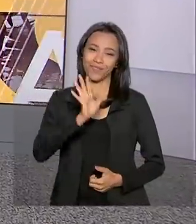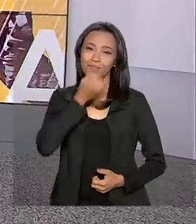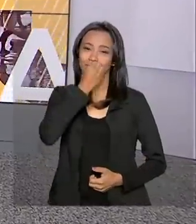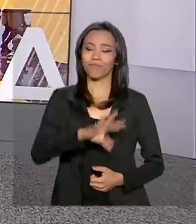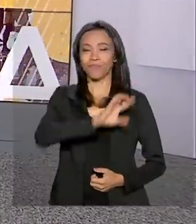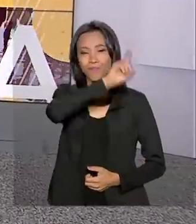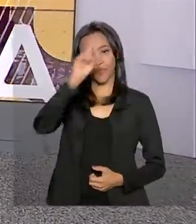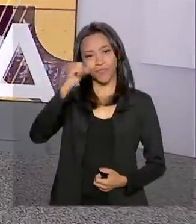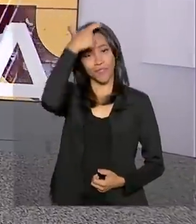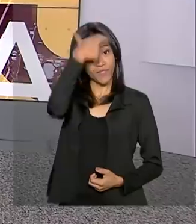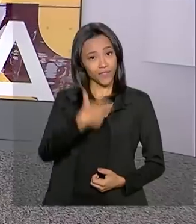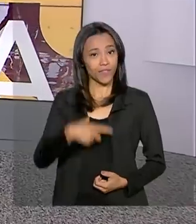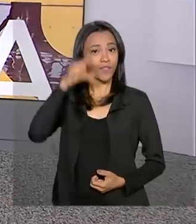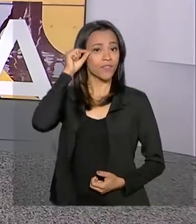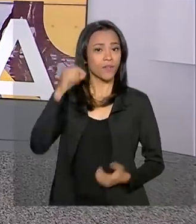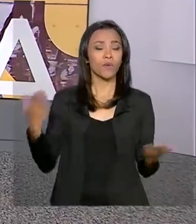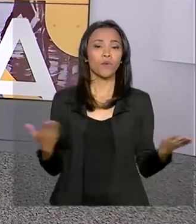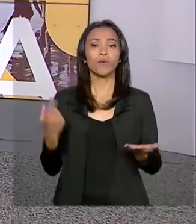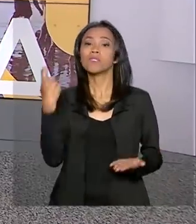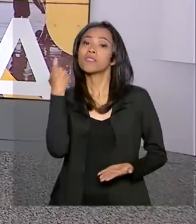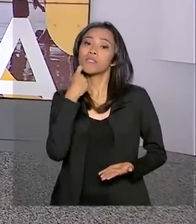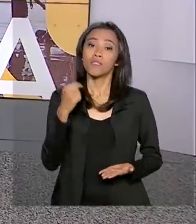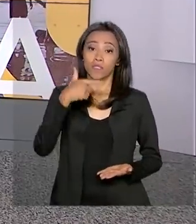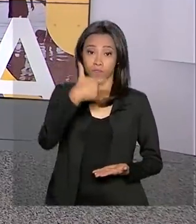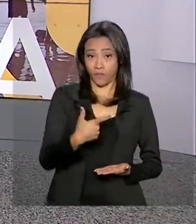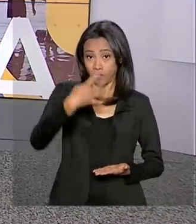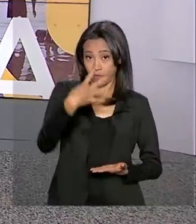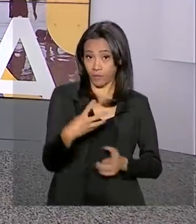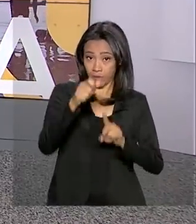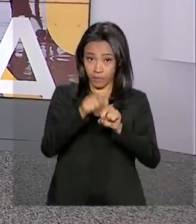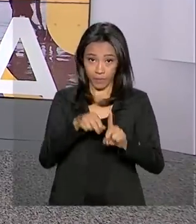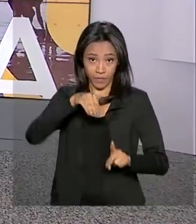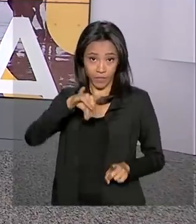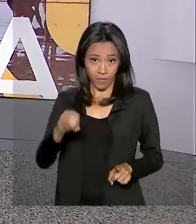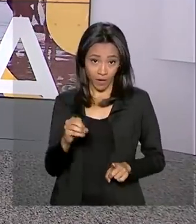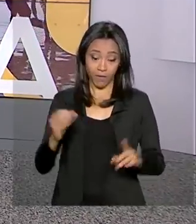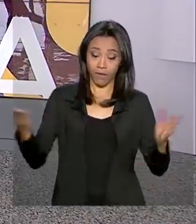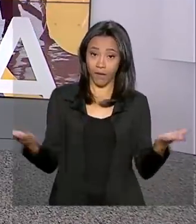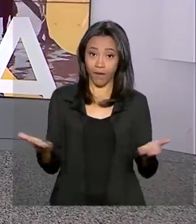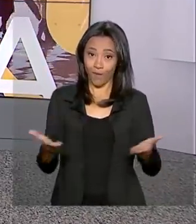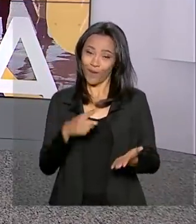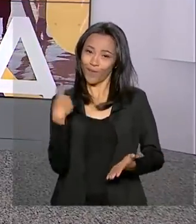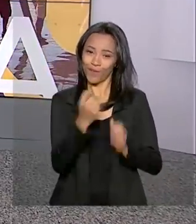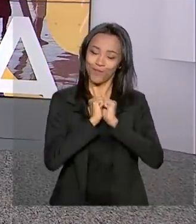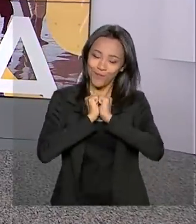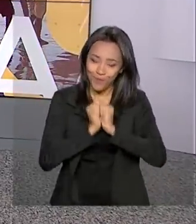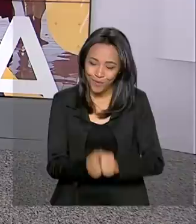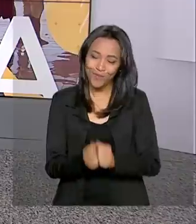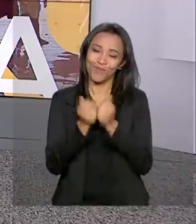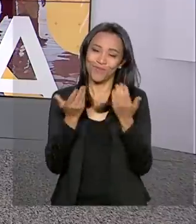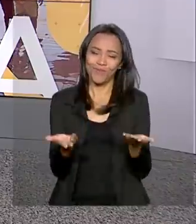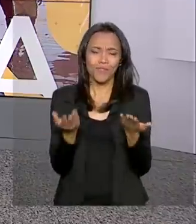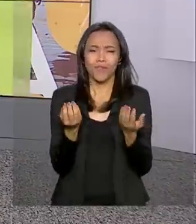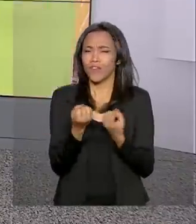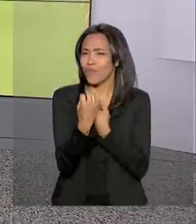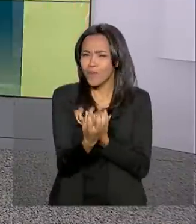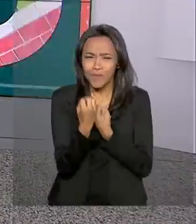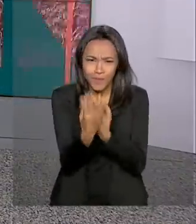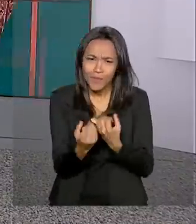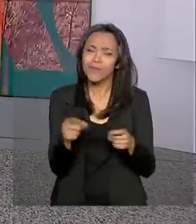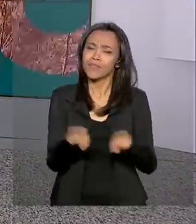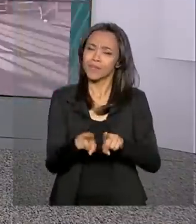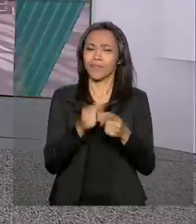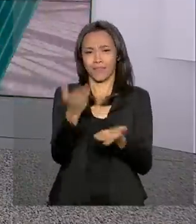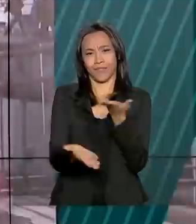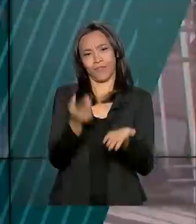bom dia. Eu sou Carla Vatier. Hoje é sexta-feira, 24 de maio. A partir de agora, estamos juntos no Brasil em Dia com muita informação e